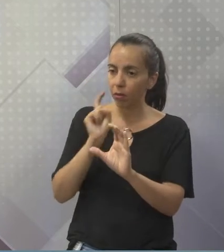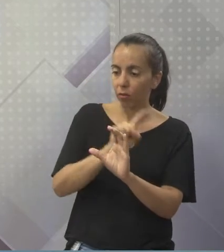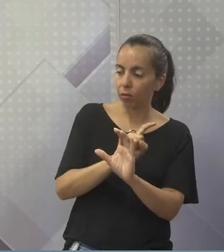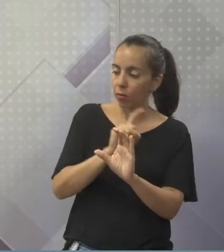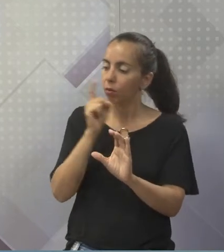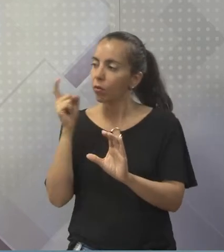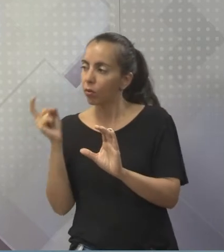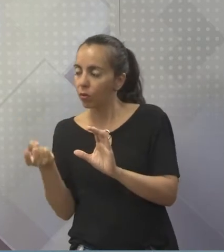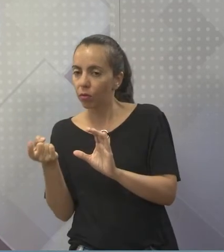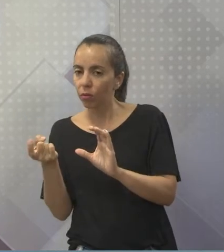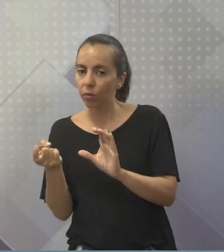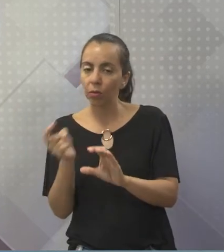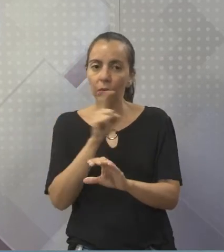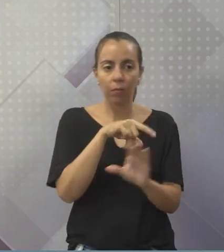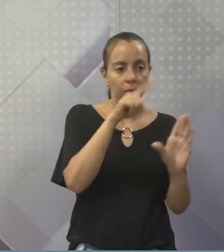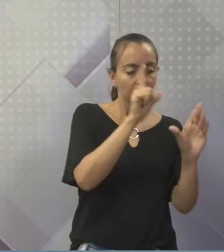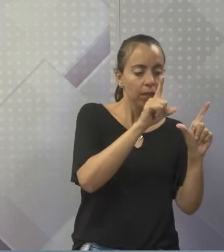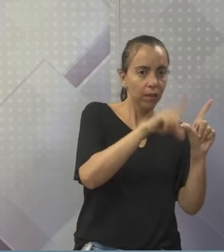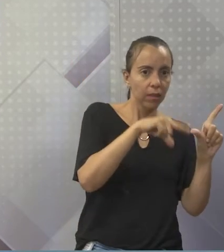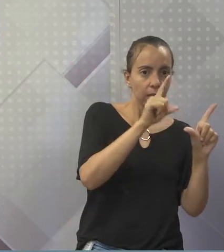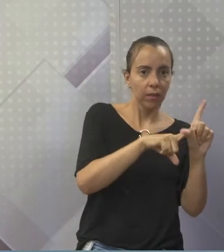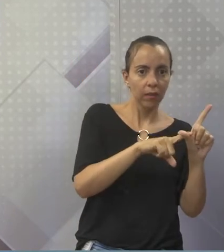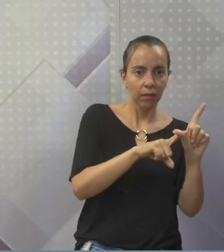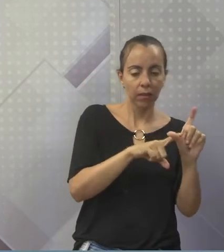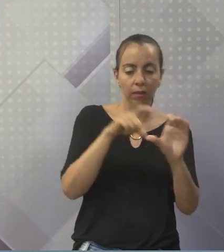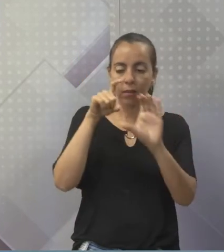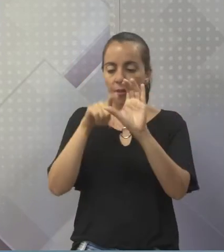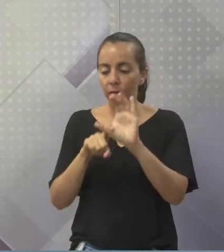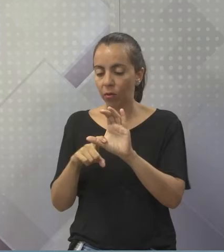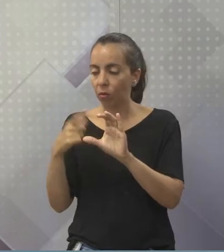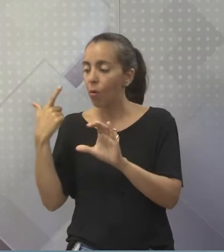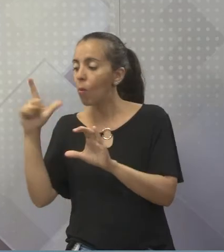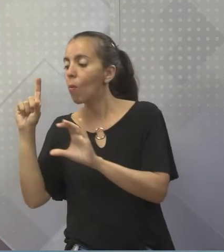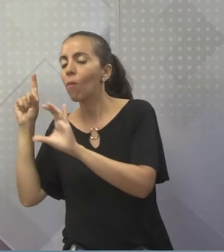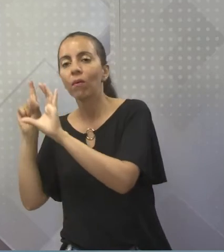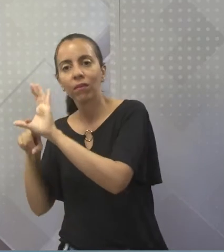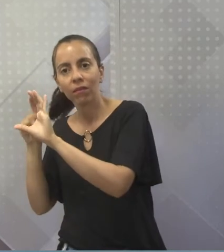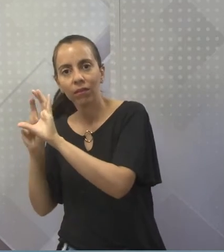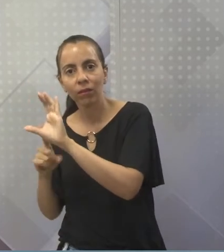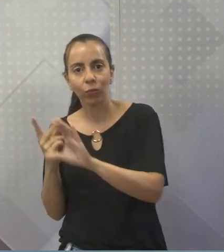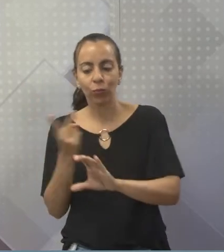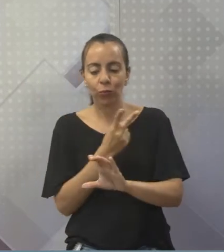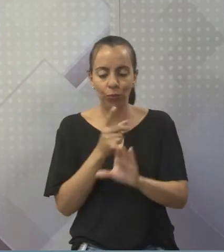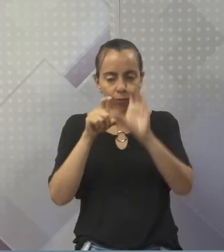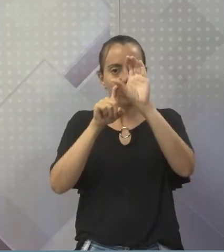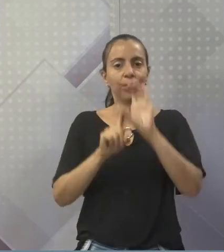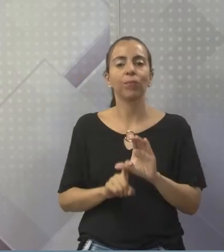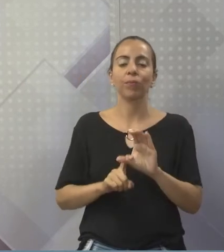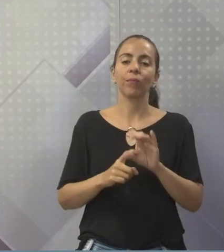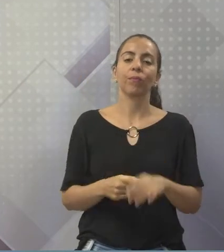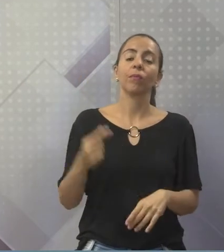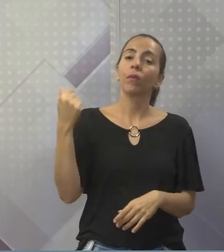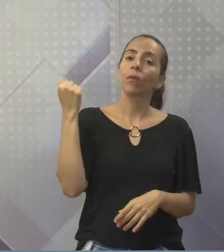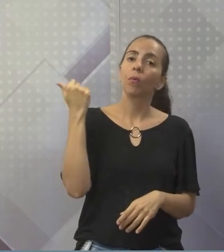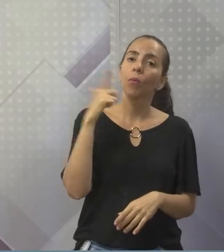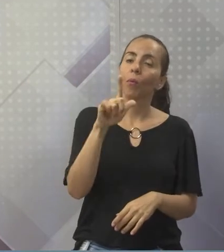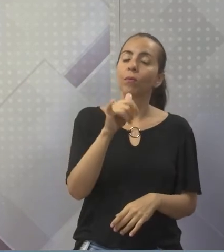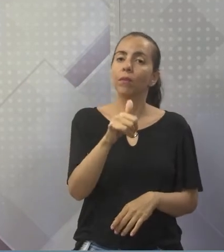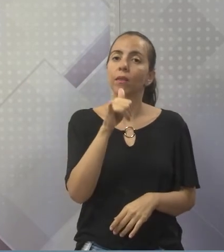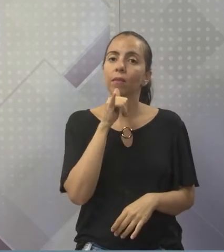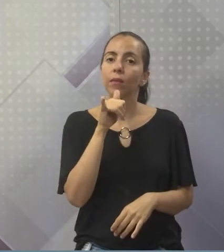Uma variável depende de outra. Agora vamos colocar um outro exemplo.